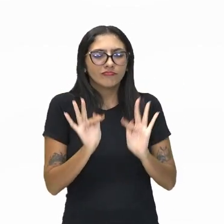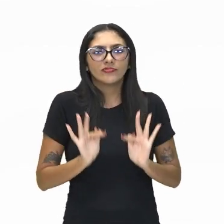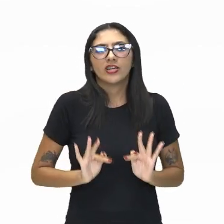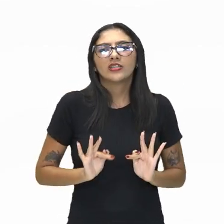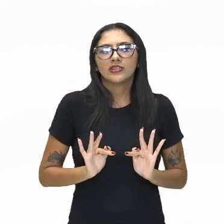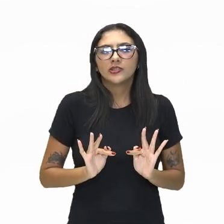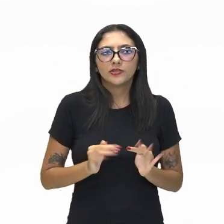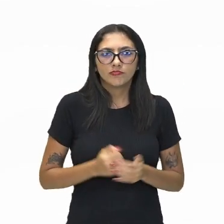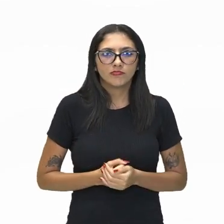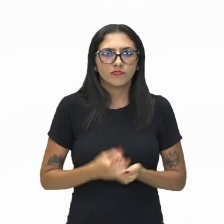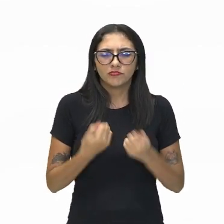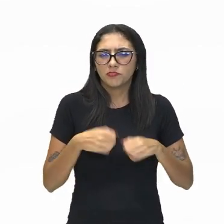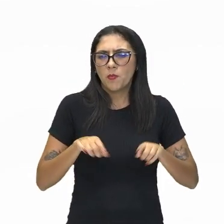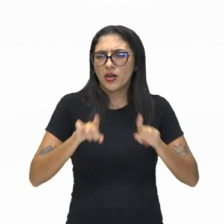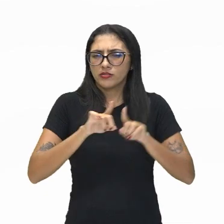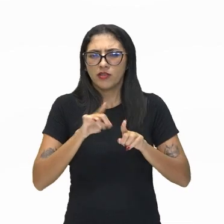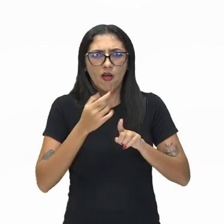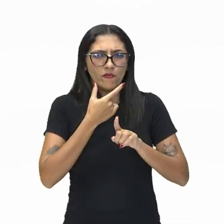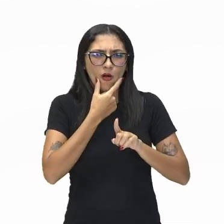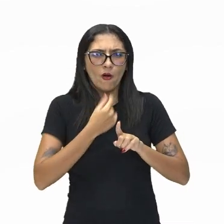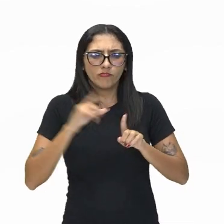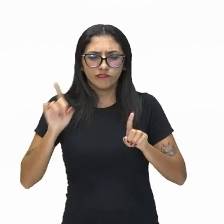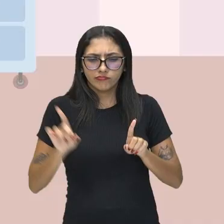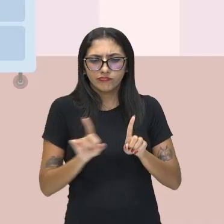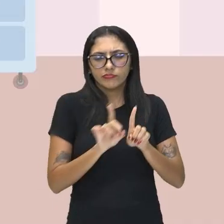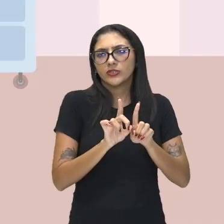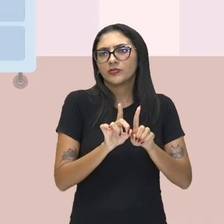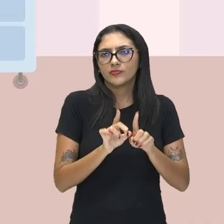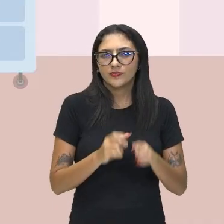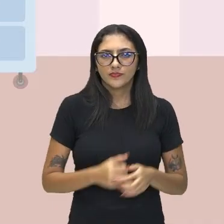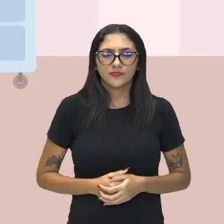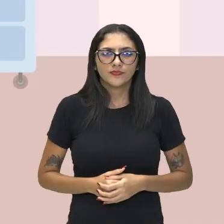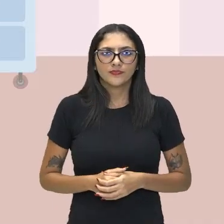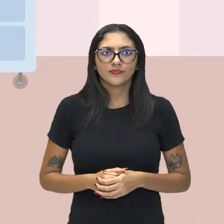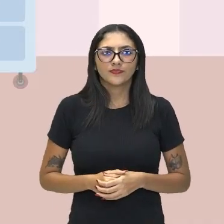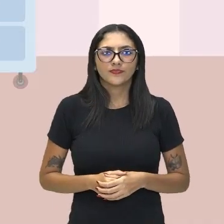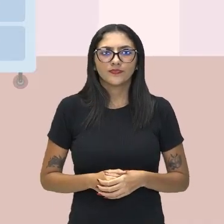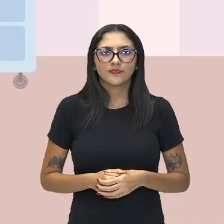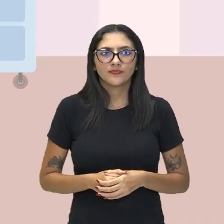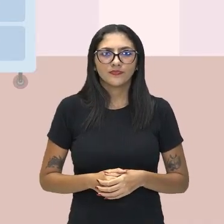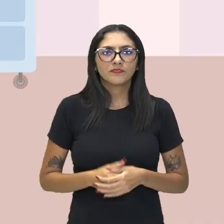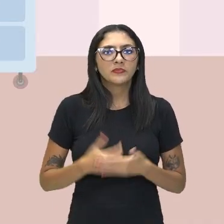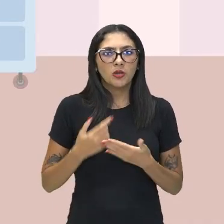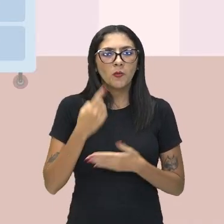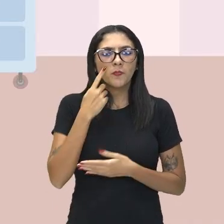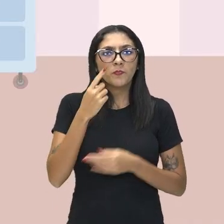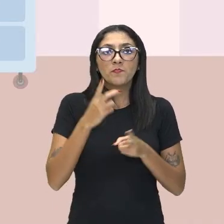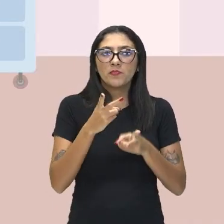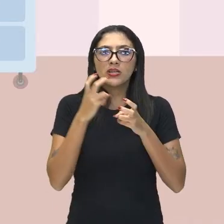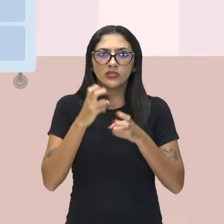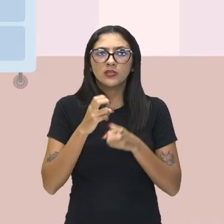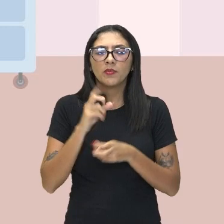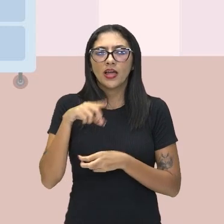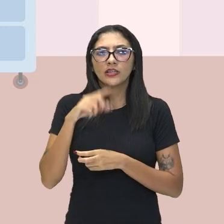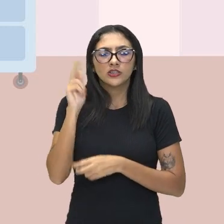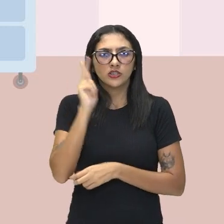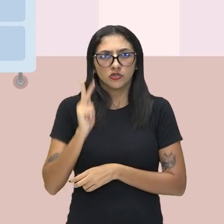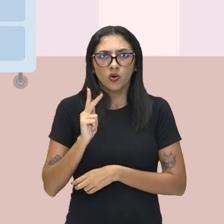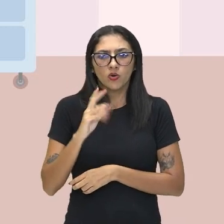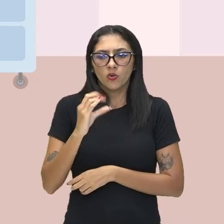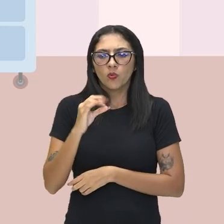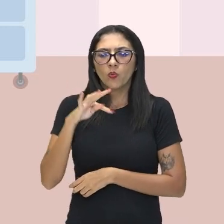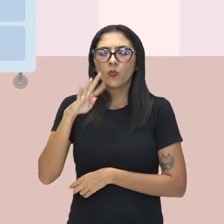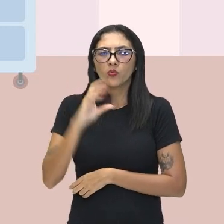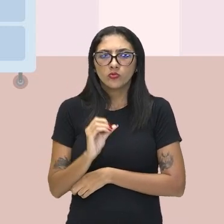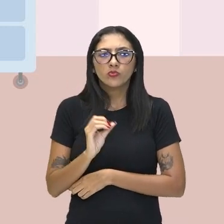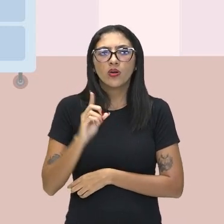a necessidade, então, de um homem. Certo, pessoal? Então, vejam aí que o conto, ele nos leva a essa reflexão,